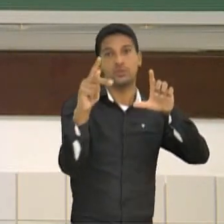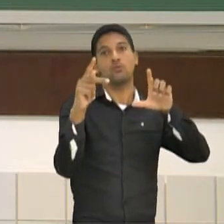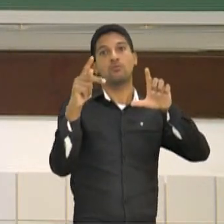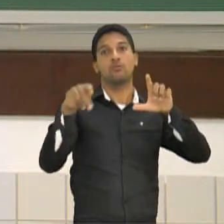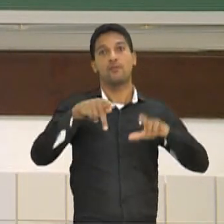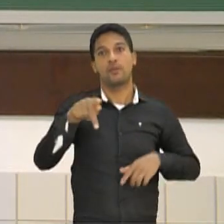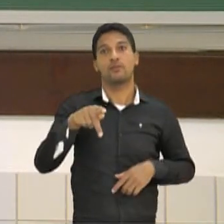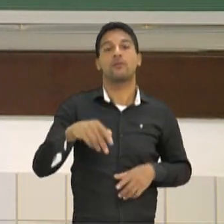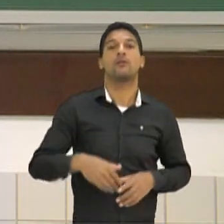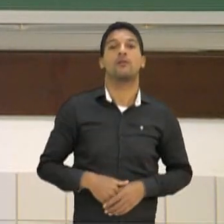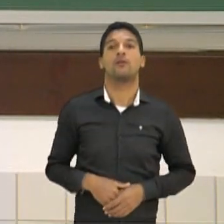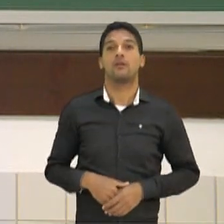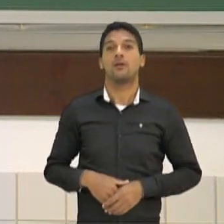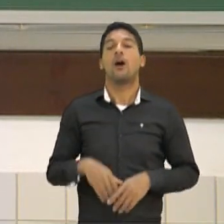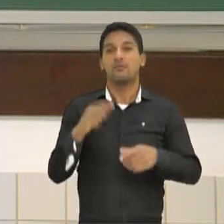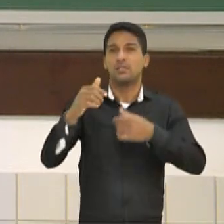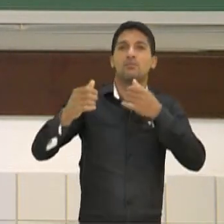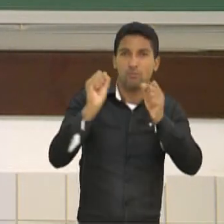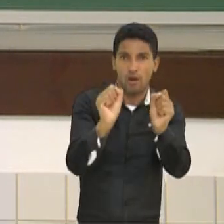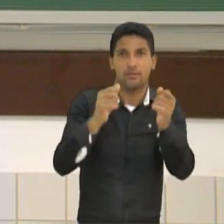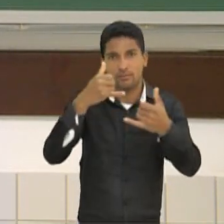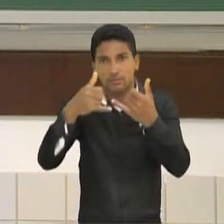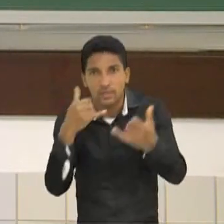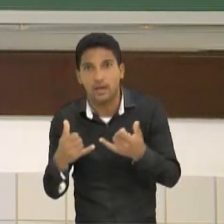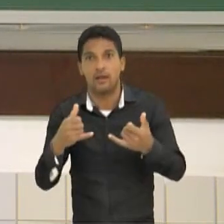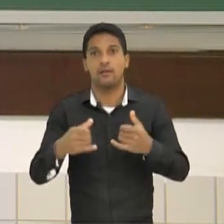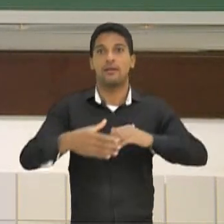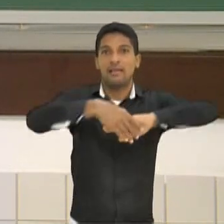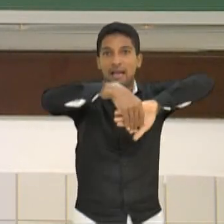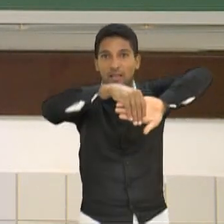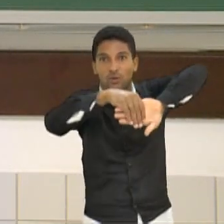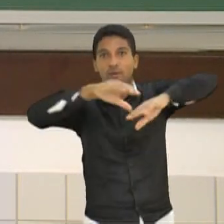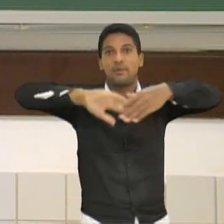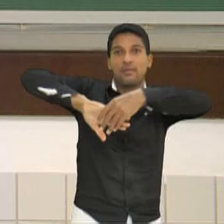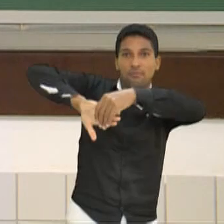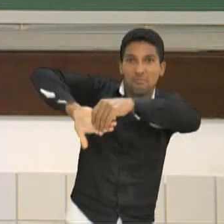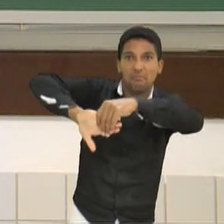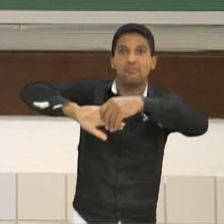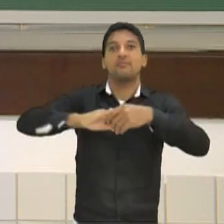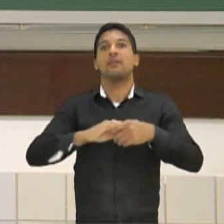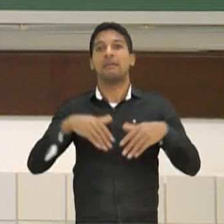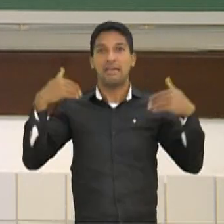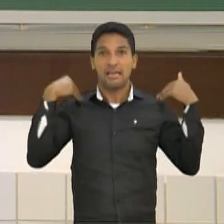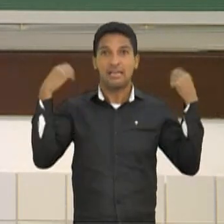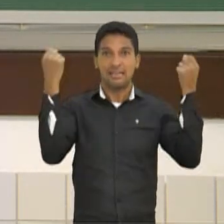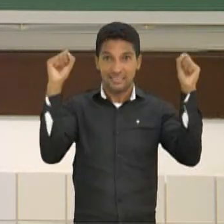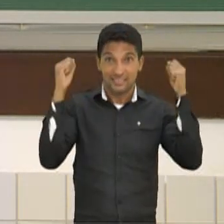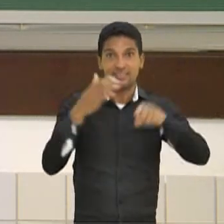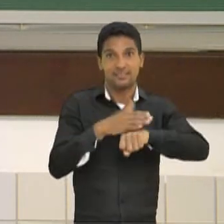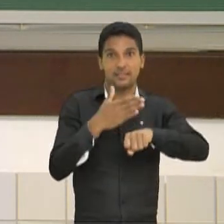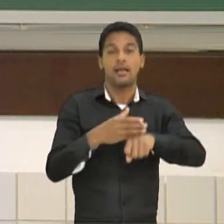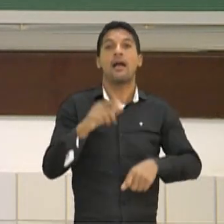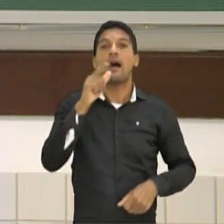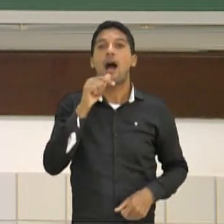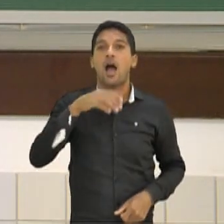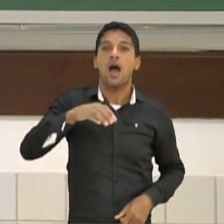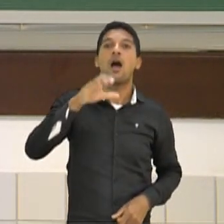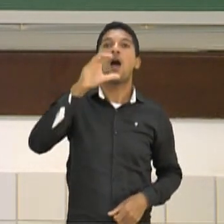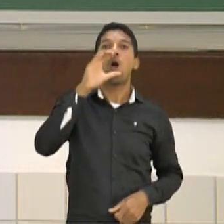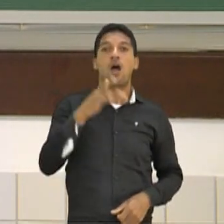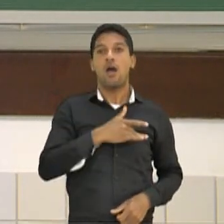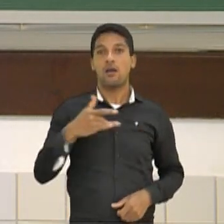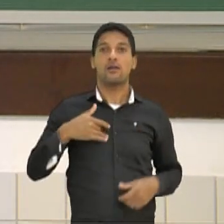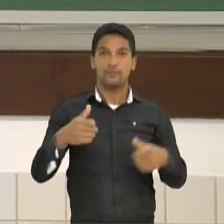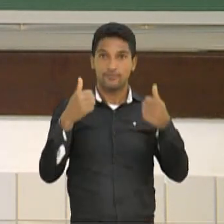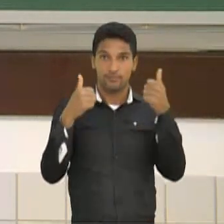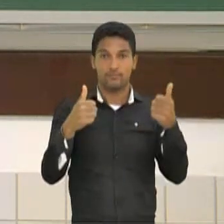faz um movimento, faz atividade física, brinque, se divirta, com os devidos cuidados, né? Mantenha-se hidratado. Surgiu dúvida? Entre em contato